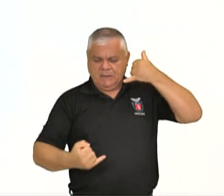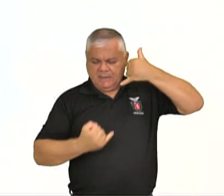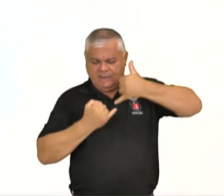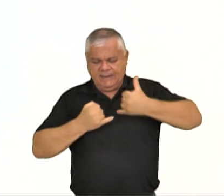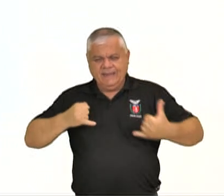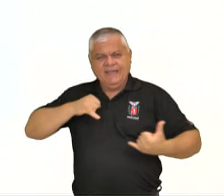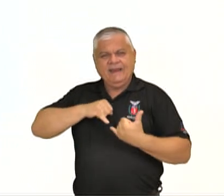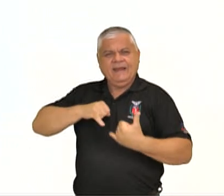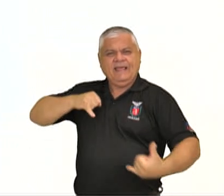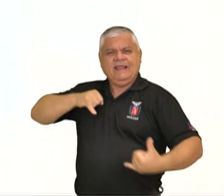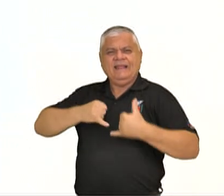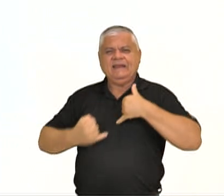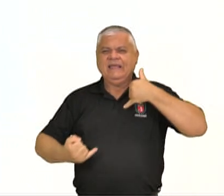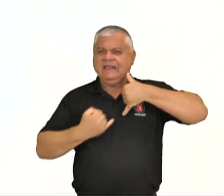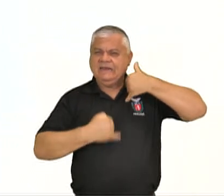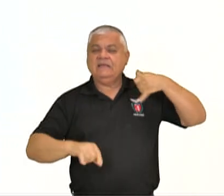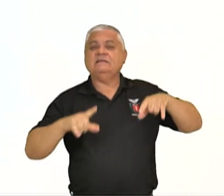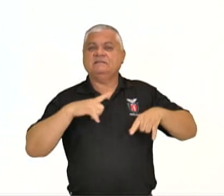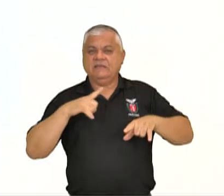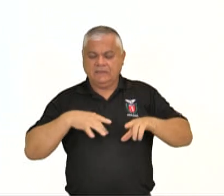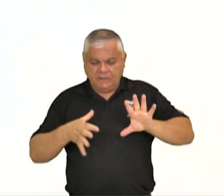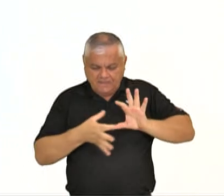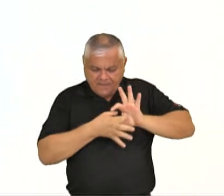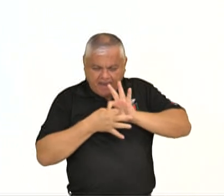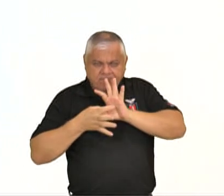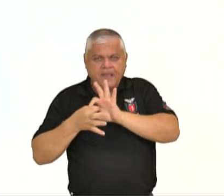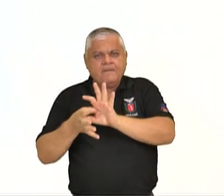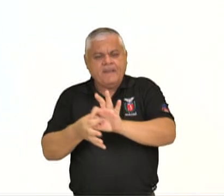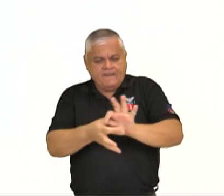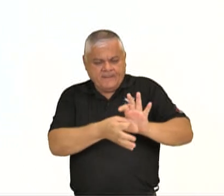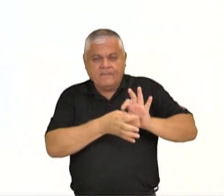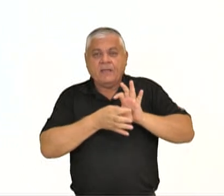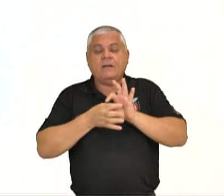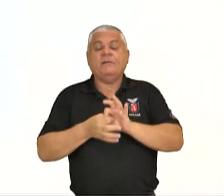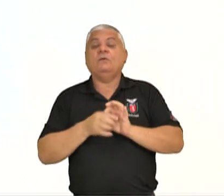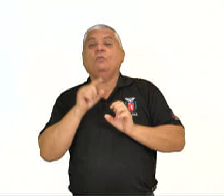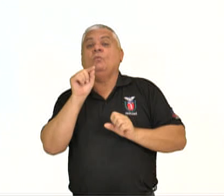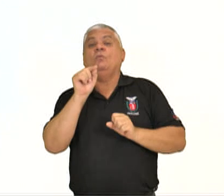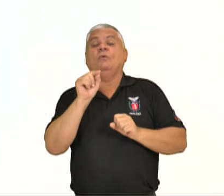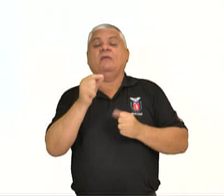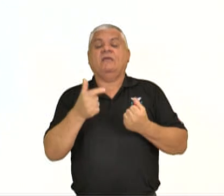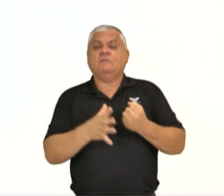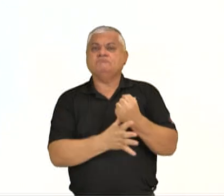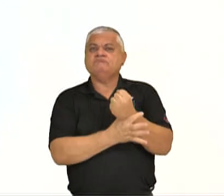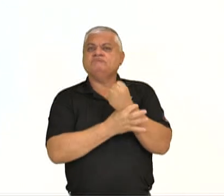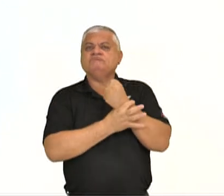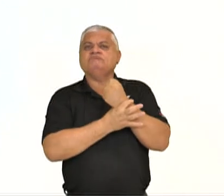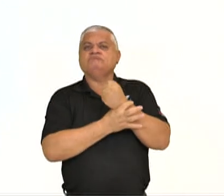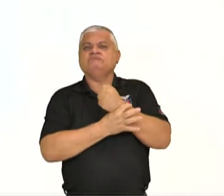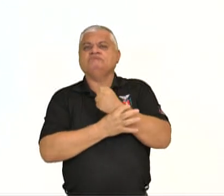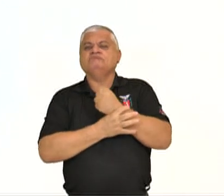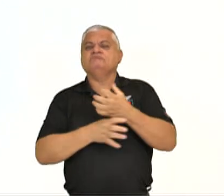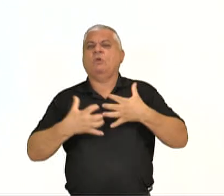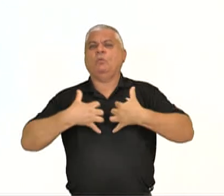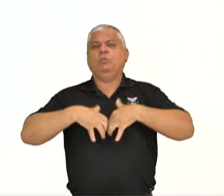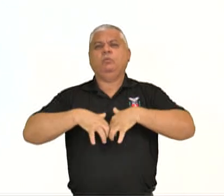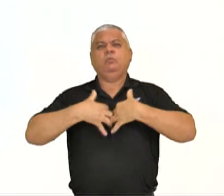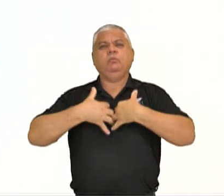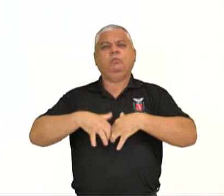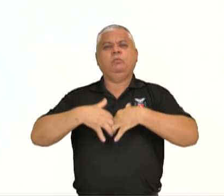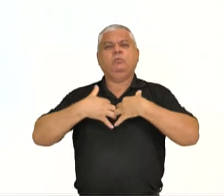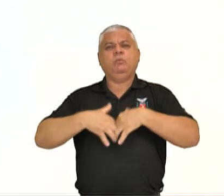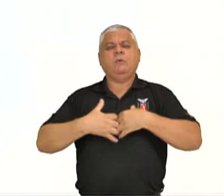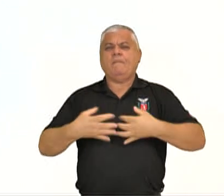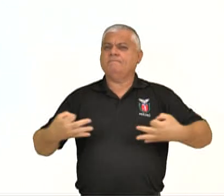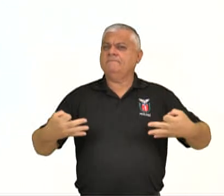tá? Trabalham de maneira conjunta para garantir o funcionamento perfeito de todo